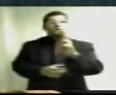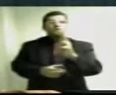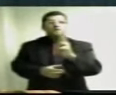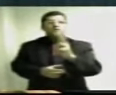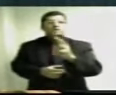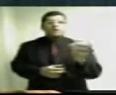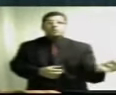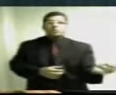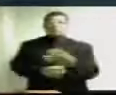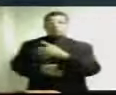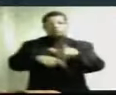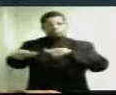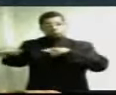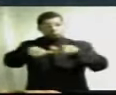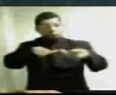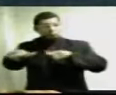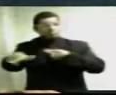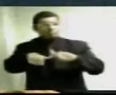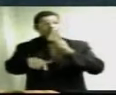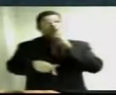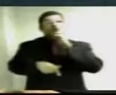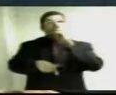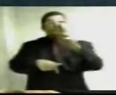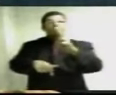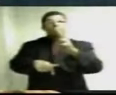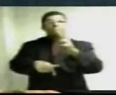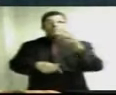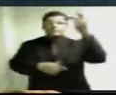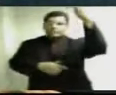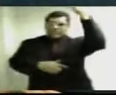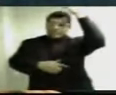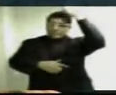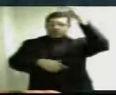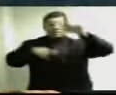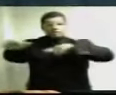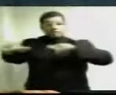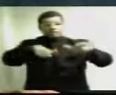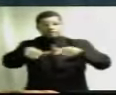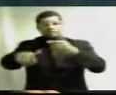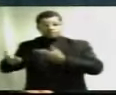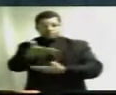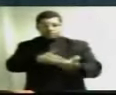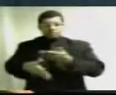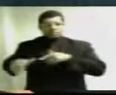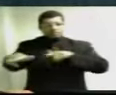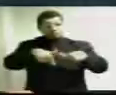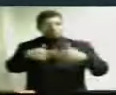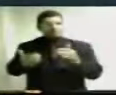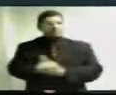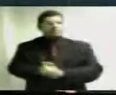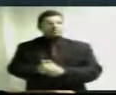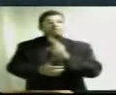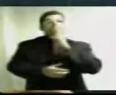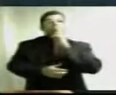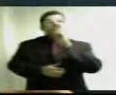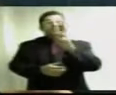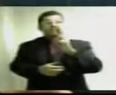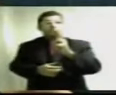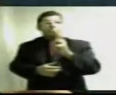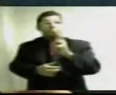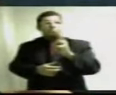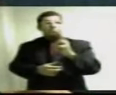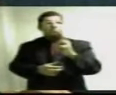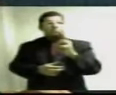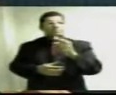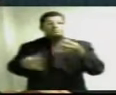responder com novas atitudes, responder com absoluta transparência das ações do parlamento, responder